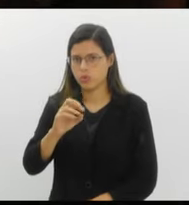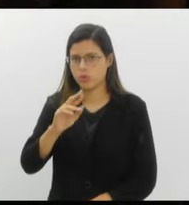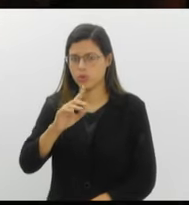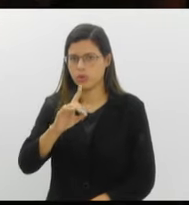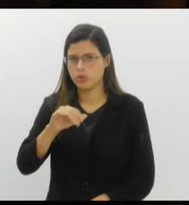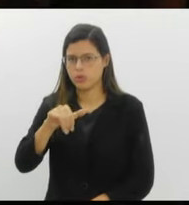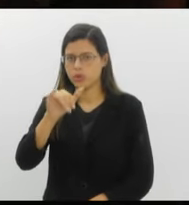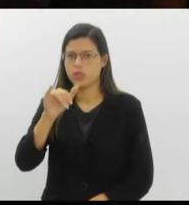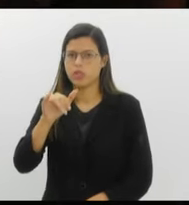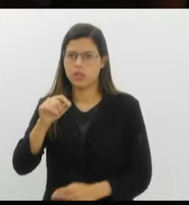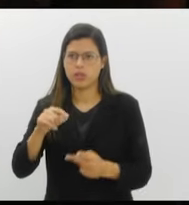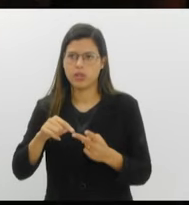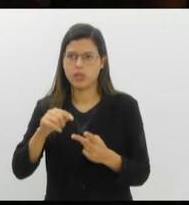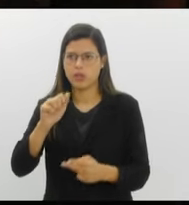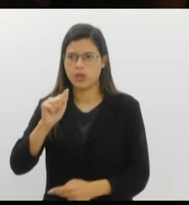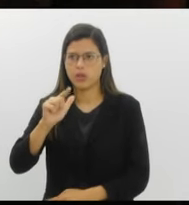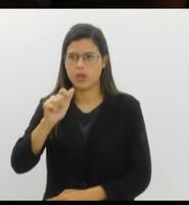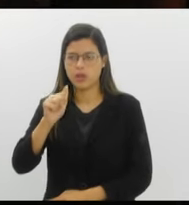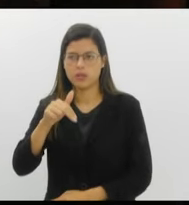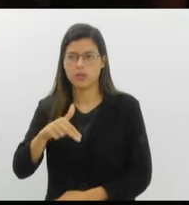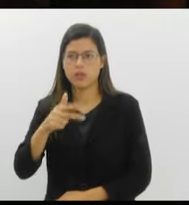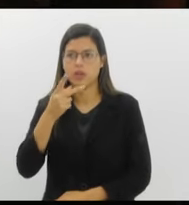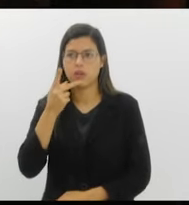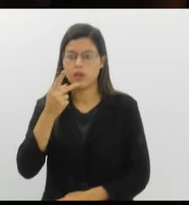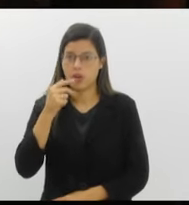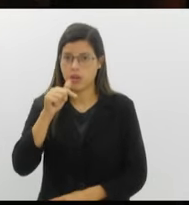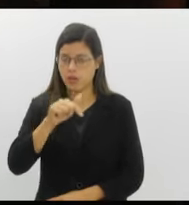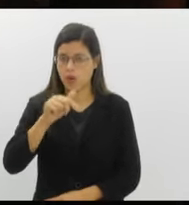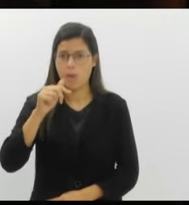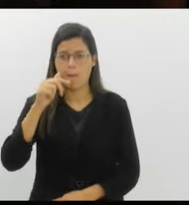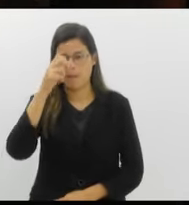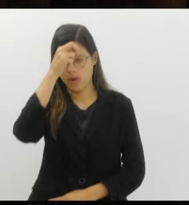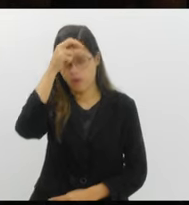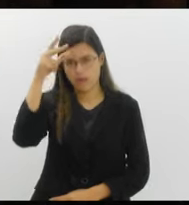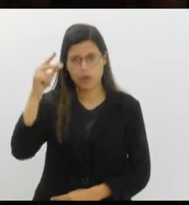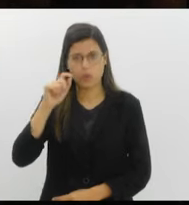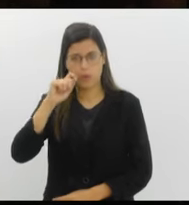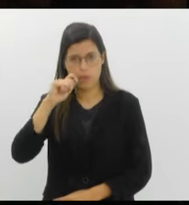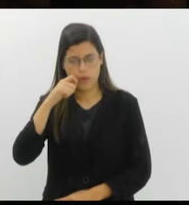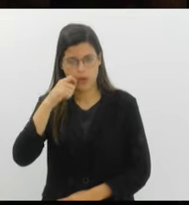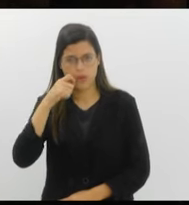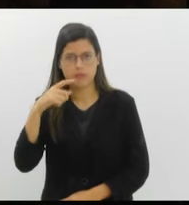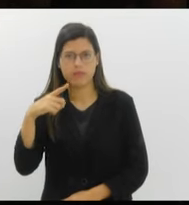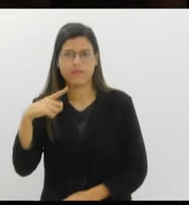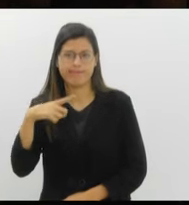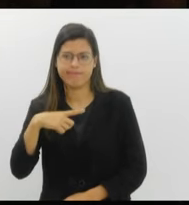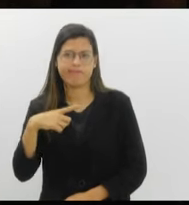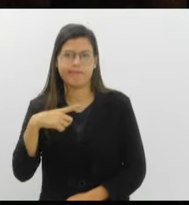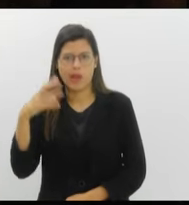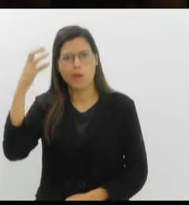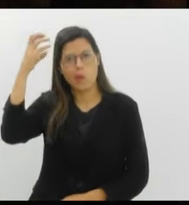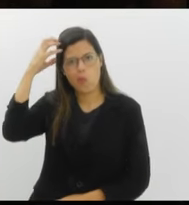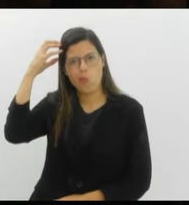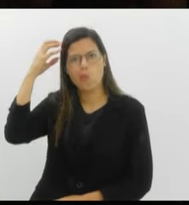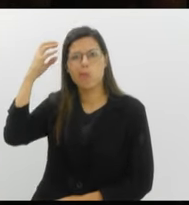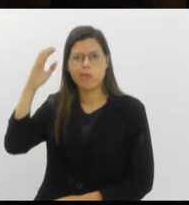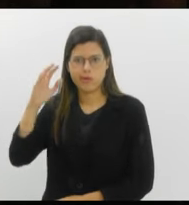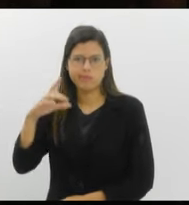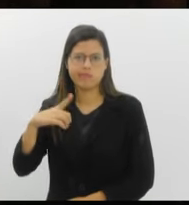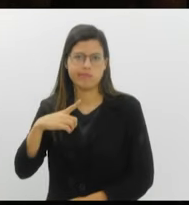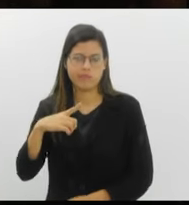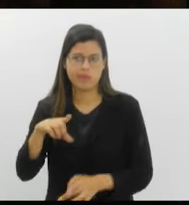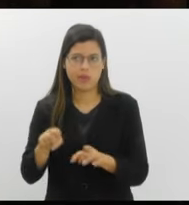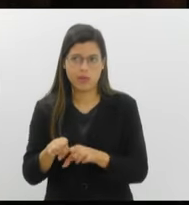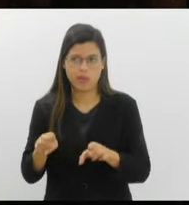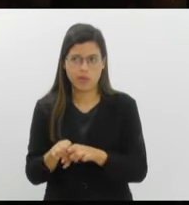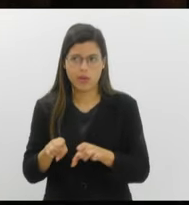repito que o prefeito Eduardo Paes tem as mãos sujas de sangue. o pretenso vice-prefeito, que, na verdade, o